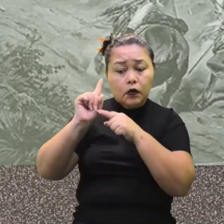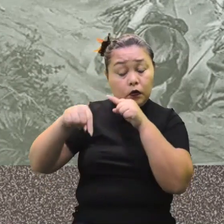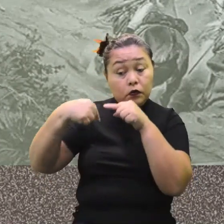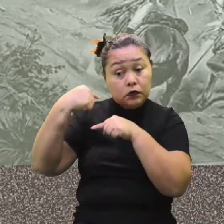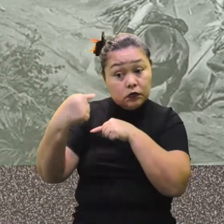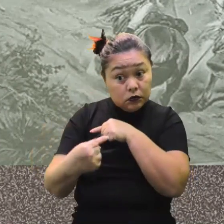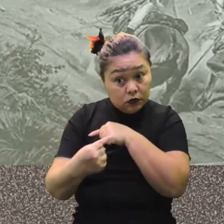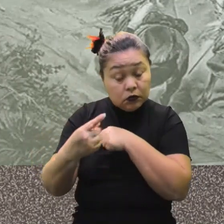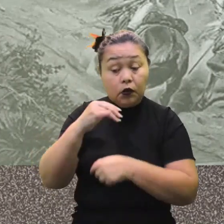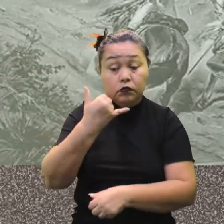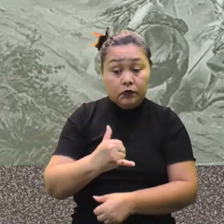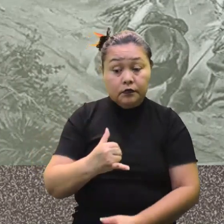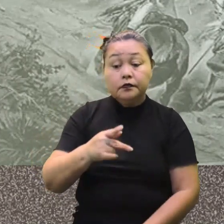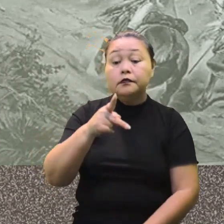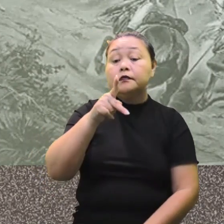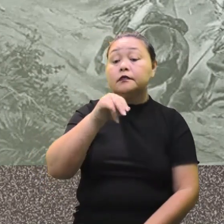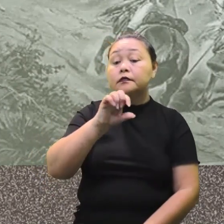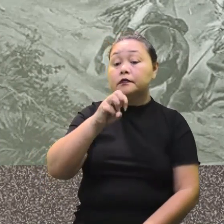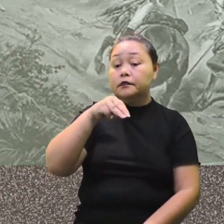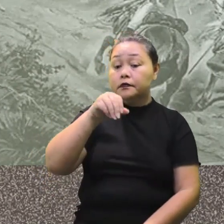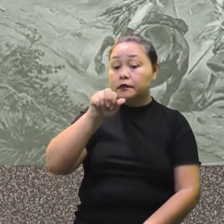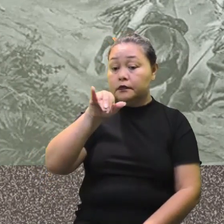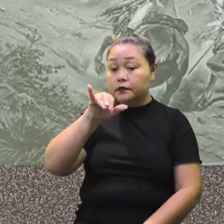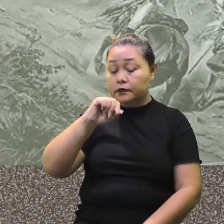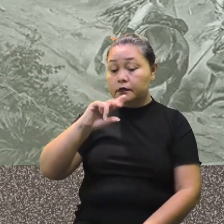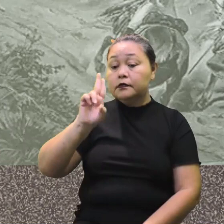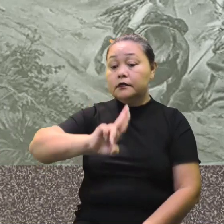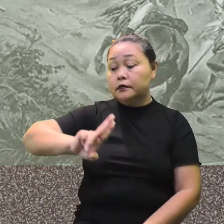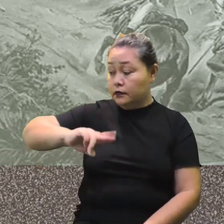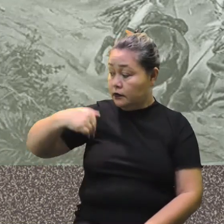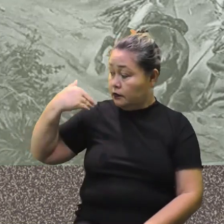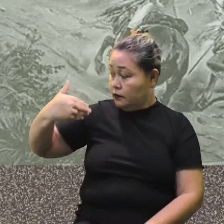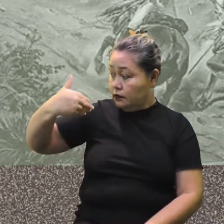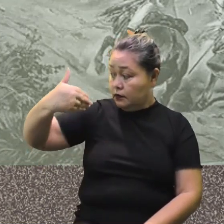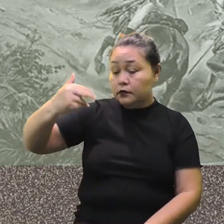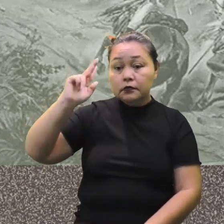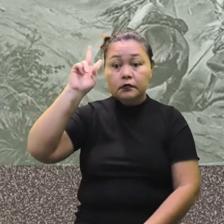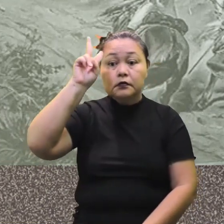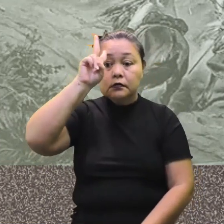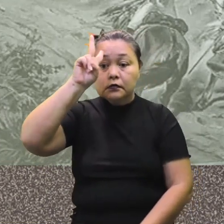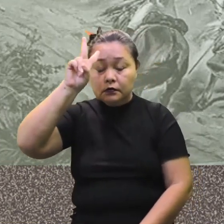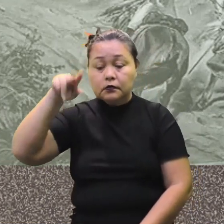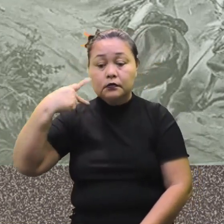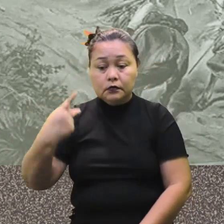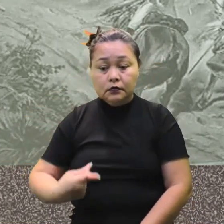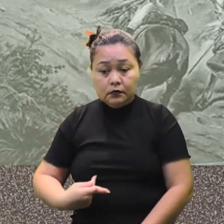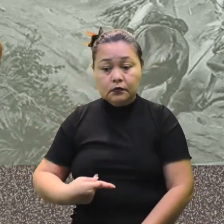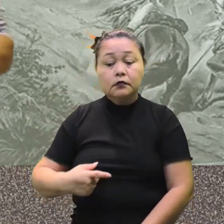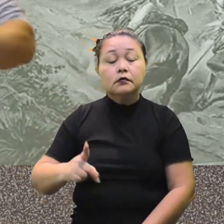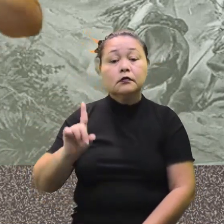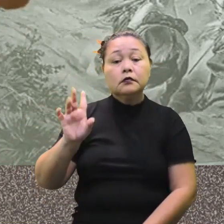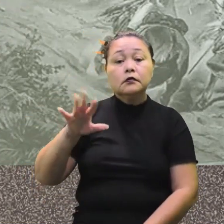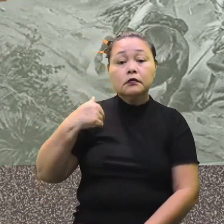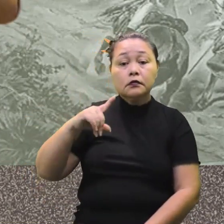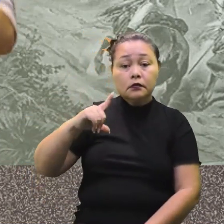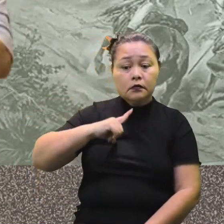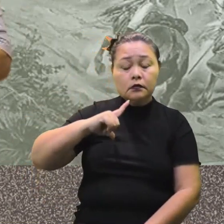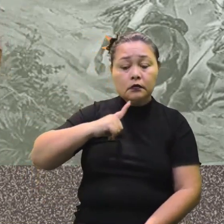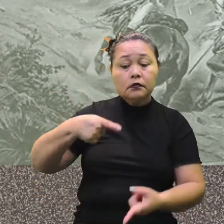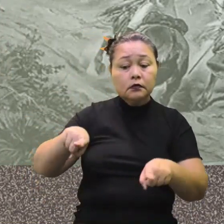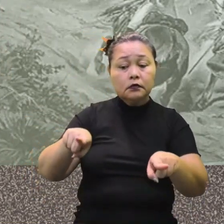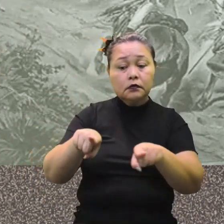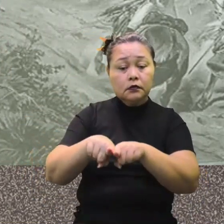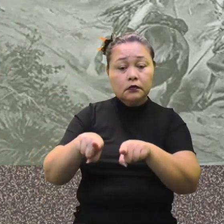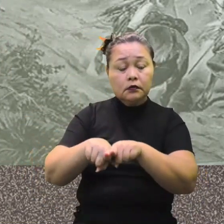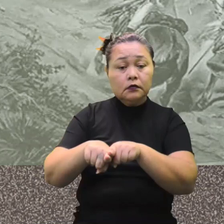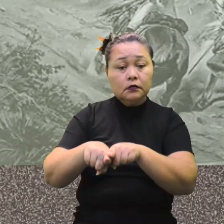Que dali é uma energia primária. Muito utilizada ao longo da história da humanidade. Aquela energia primária. E muito utilizada